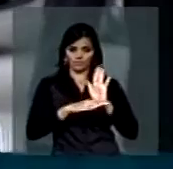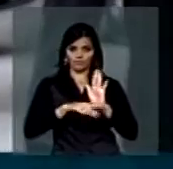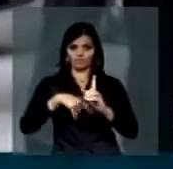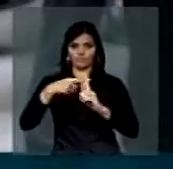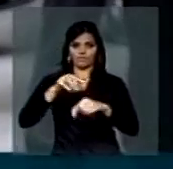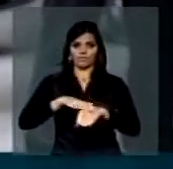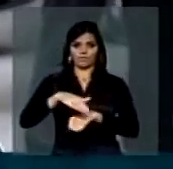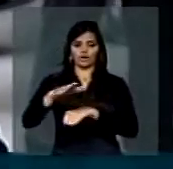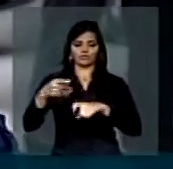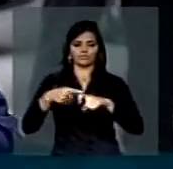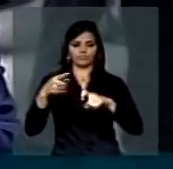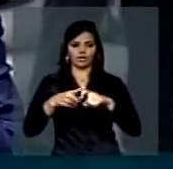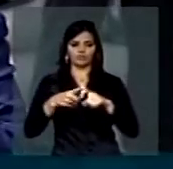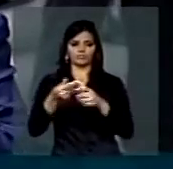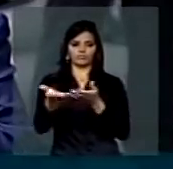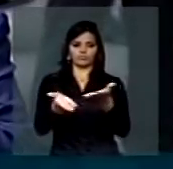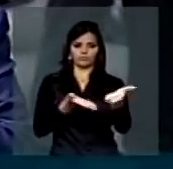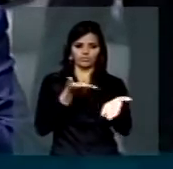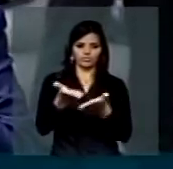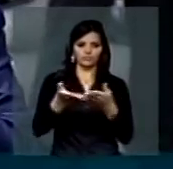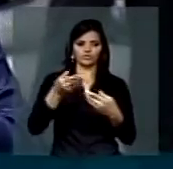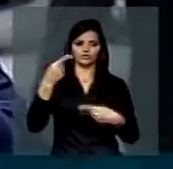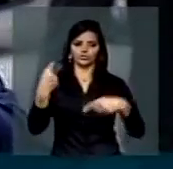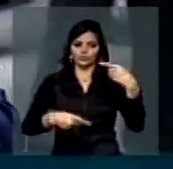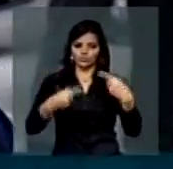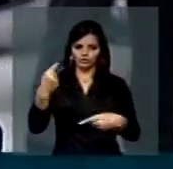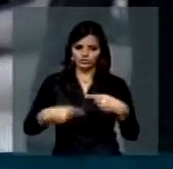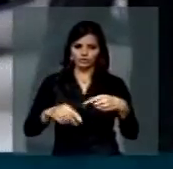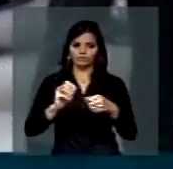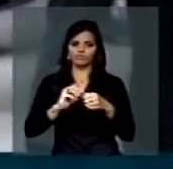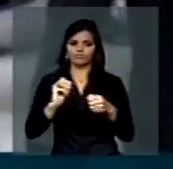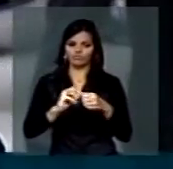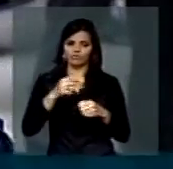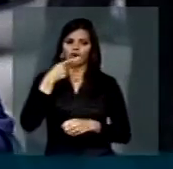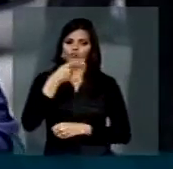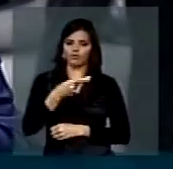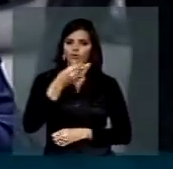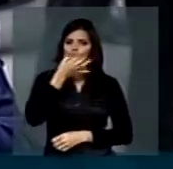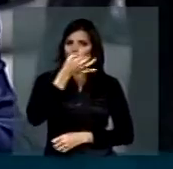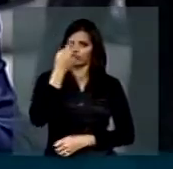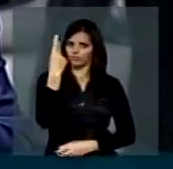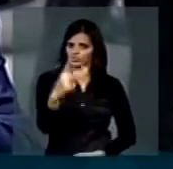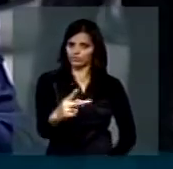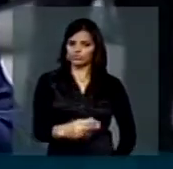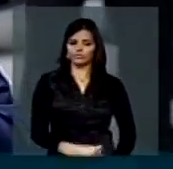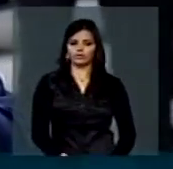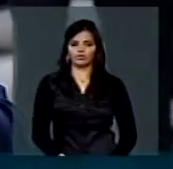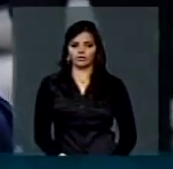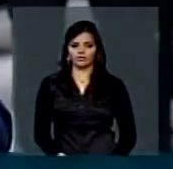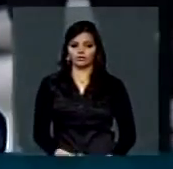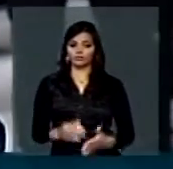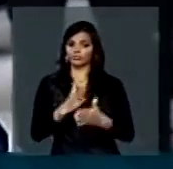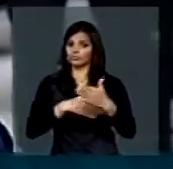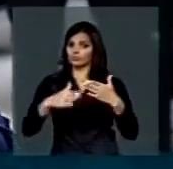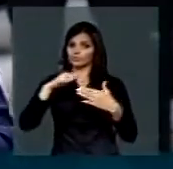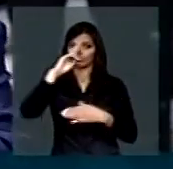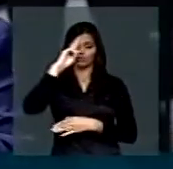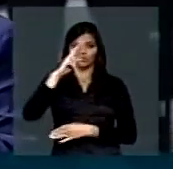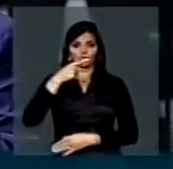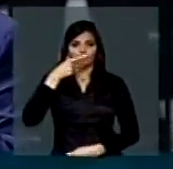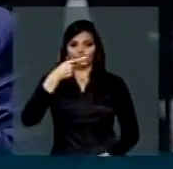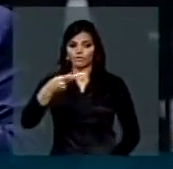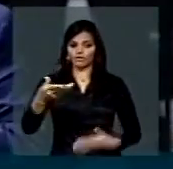que ponderou, discutiu e fez valer muito a sua posição, e tudo aquilo que Vossa